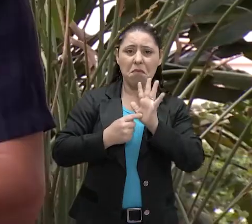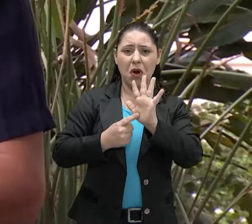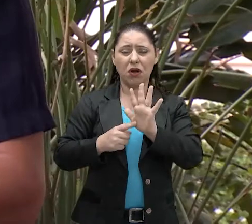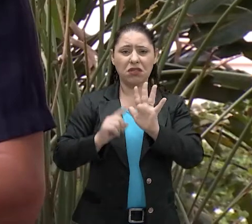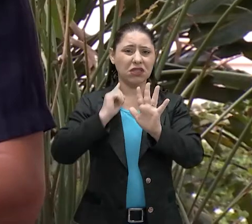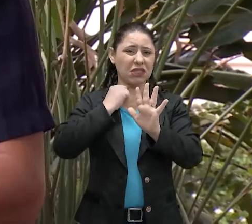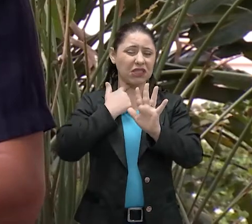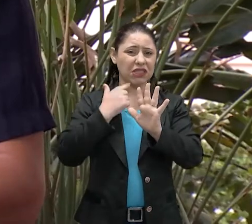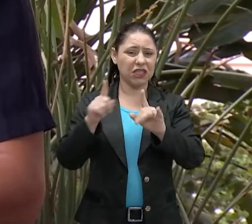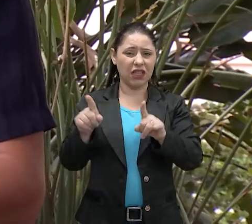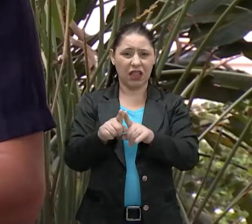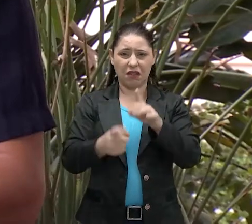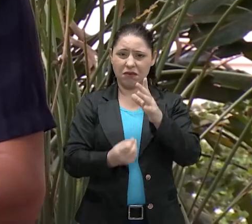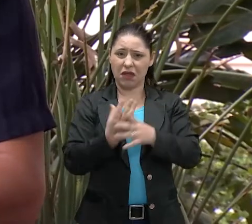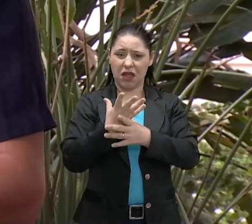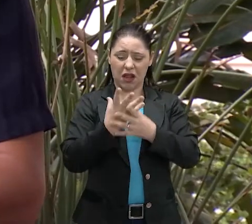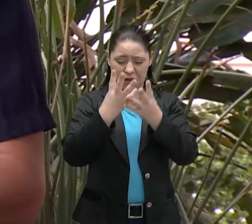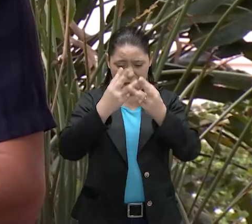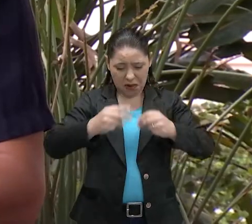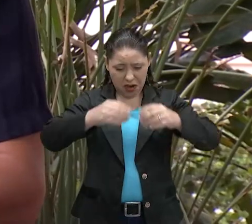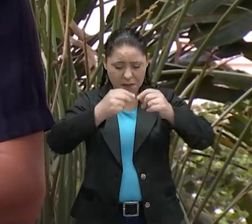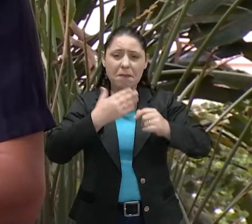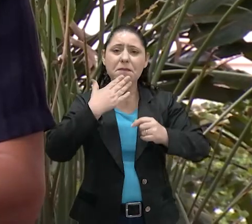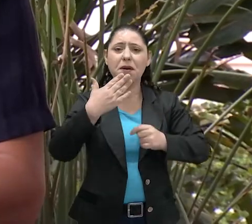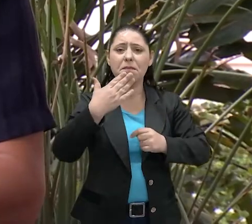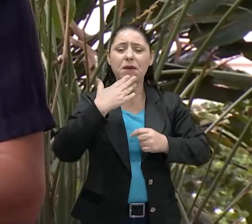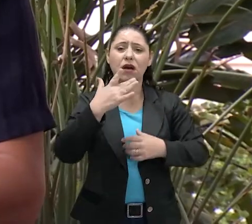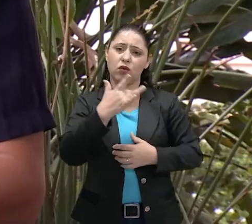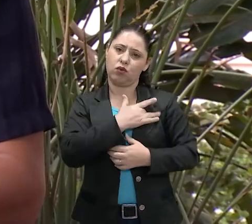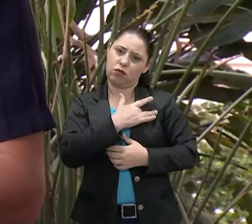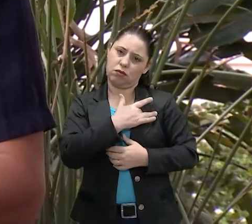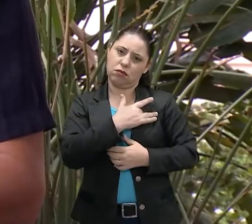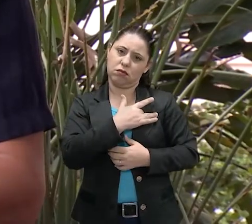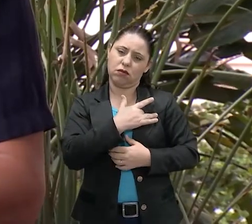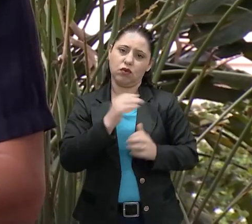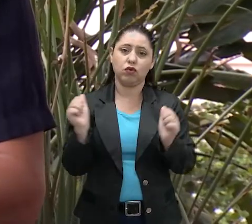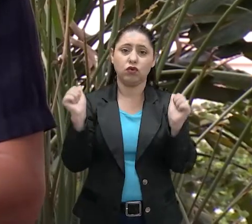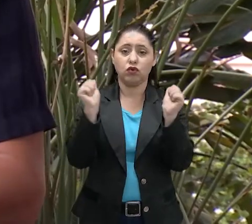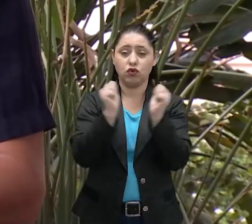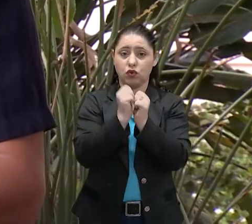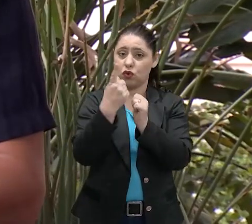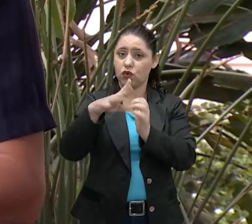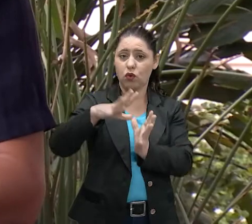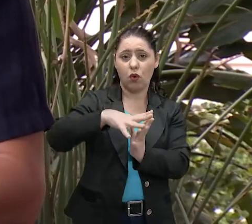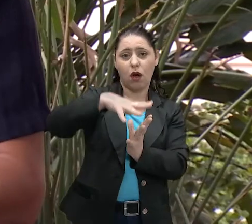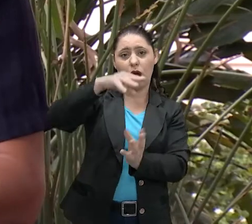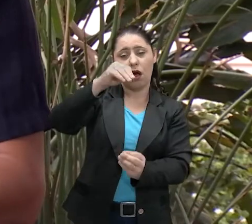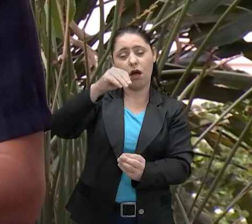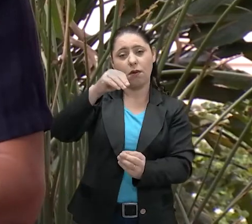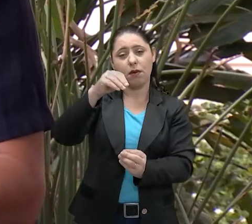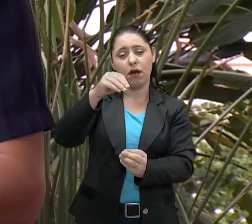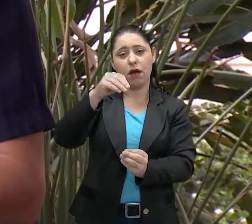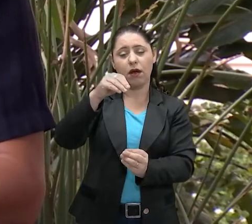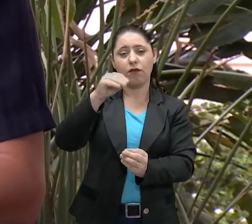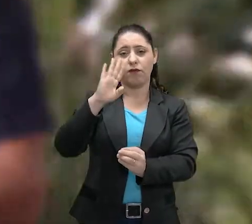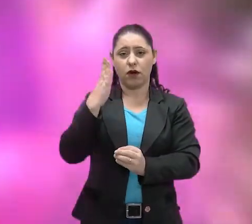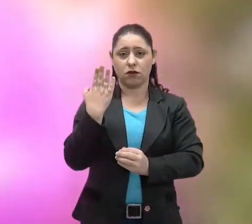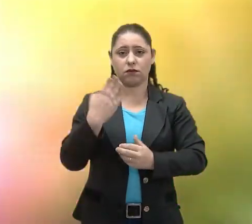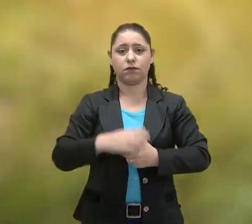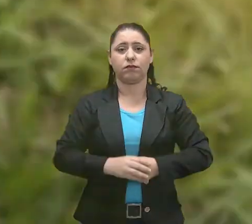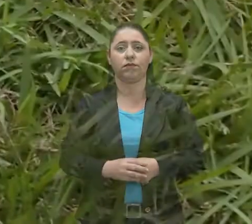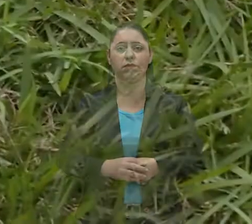mostra surja. No desmanche peça a peça te compadeças, e juntes tua alma à minha